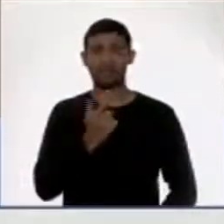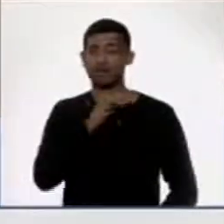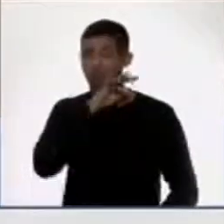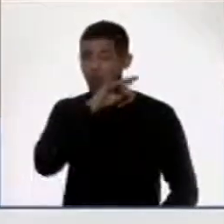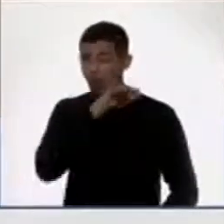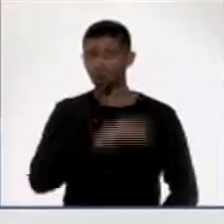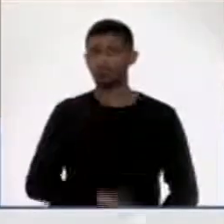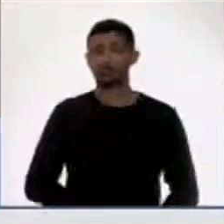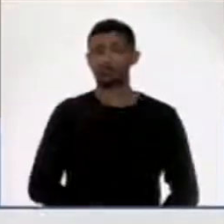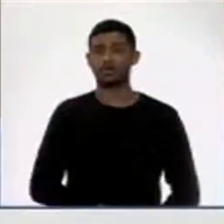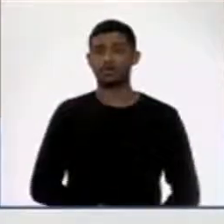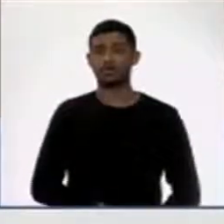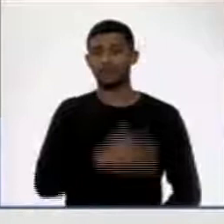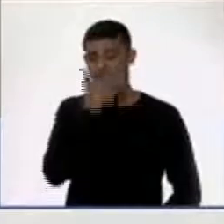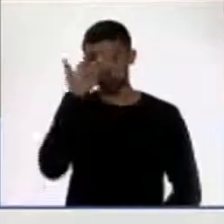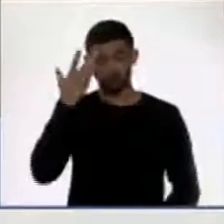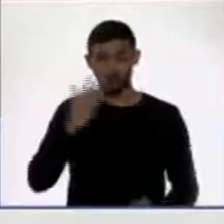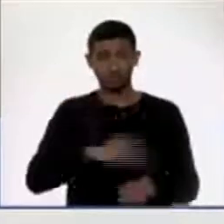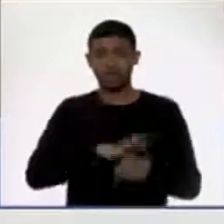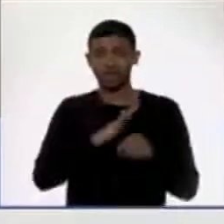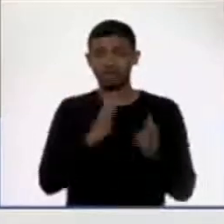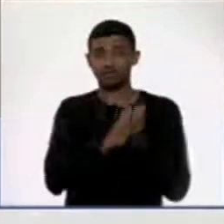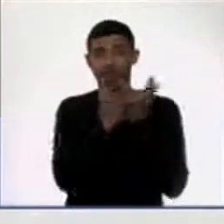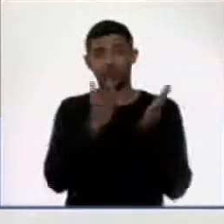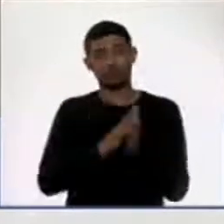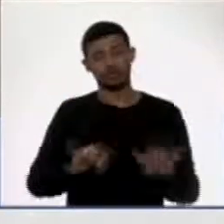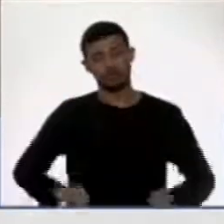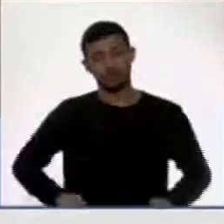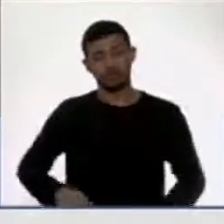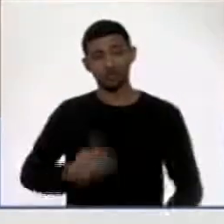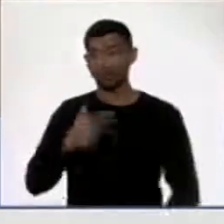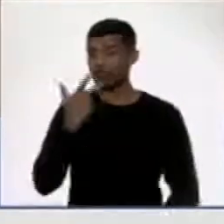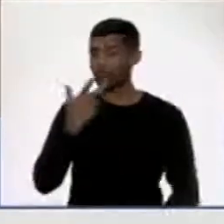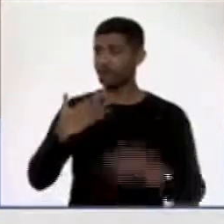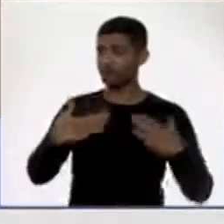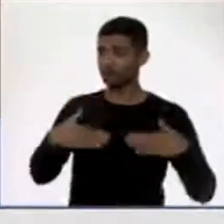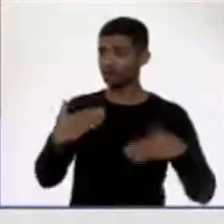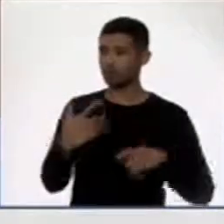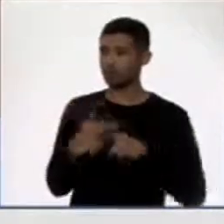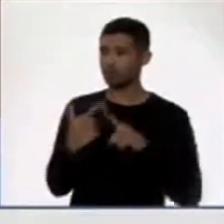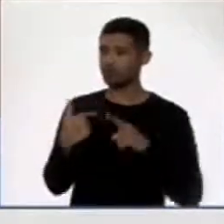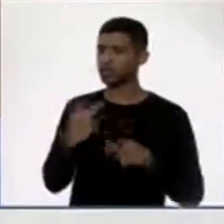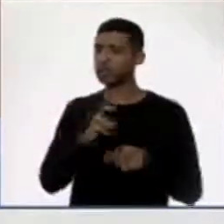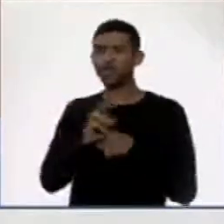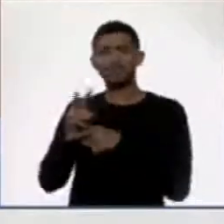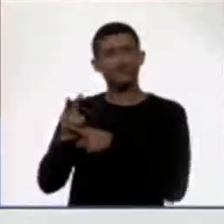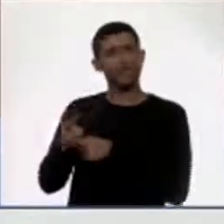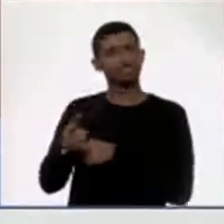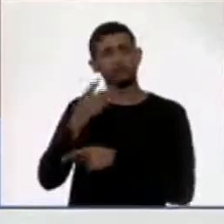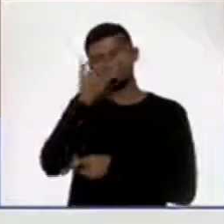pobres. E eu falo isso com a tranquilidade de quem defende que a gente combata os privilégios.